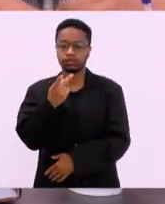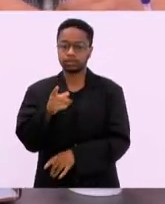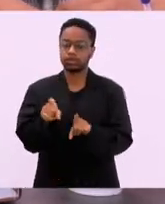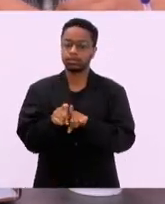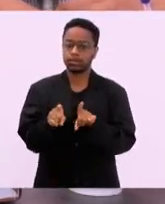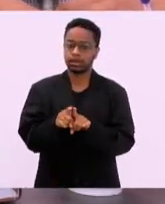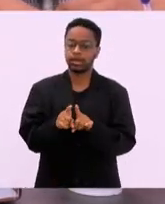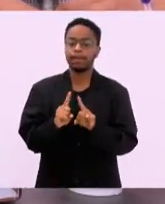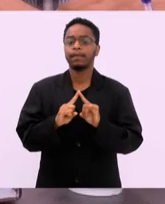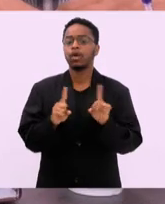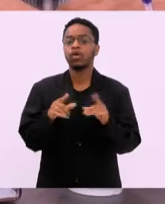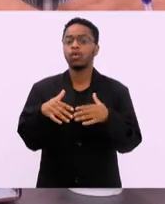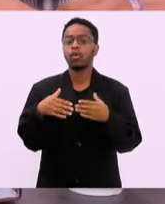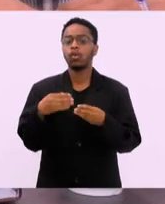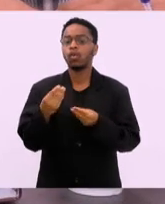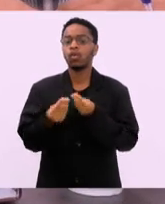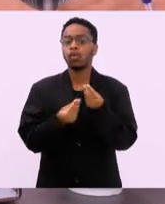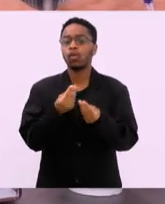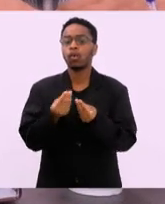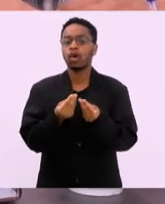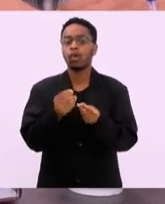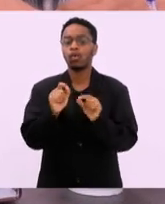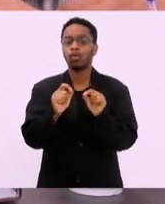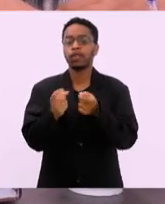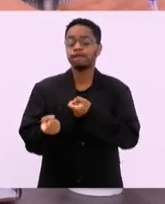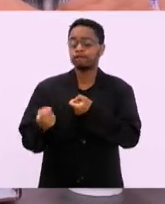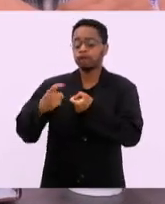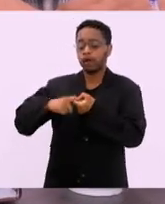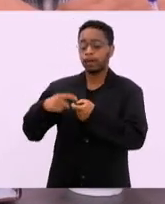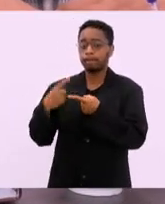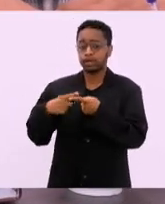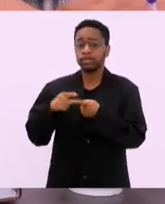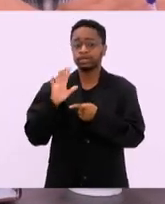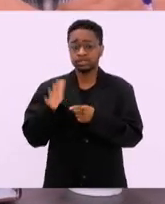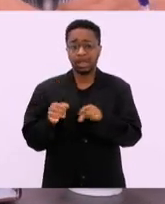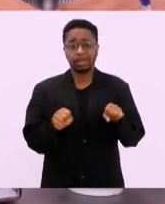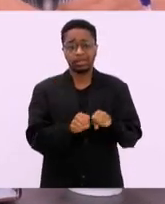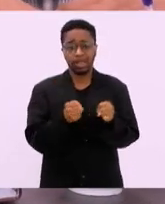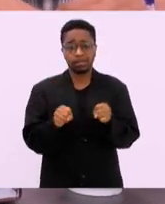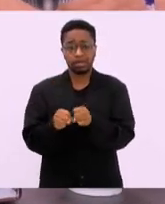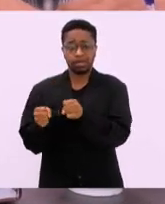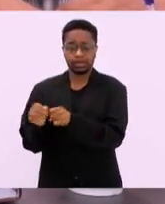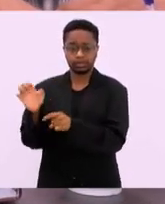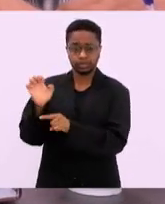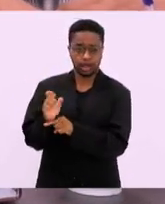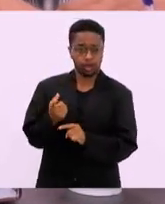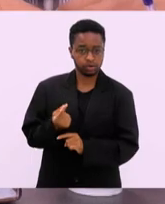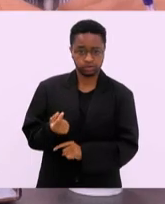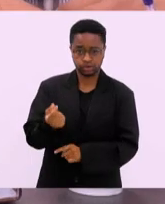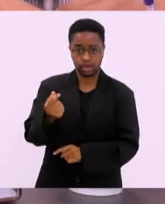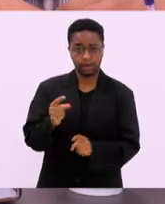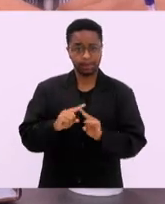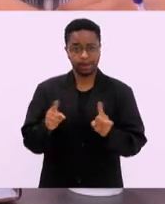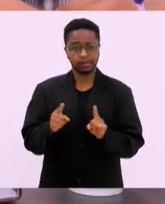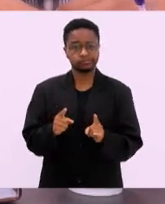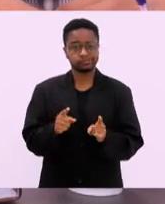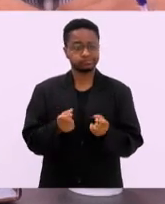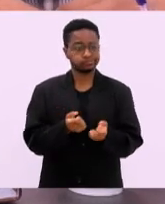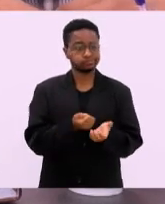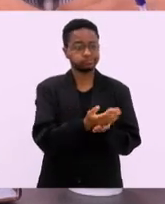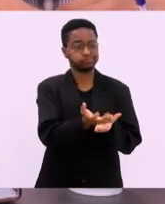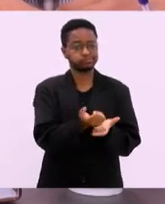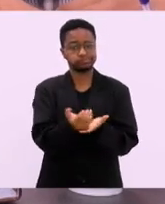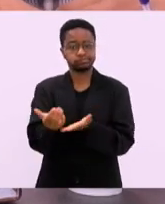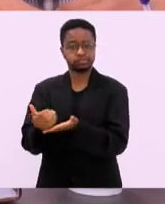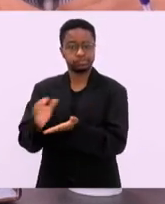o retorno desse incentivo? Porque a gente já está tão quebrado, ainda vai dar incentivo em cima de incentivo. Mas mesmo que não fosse o